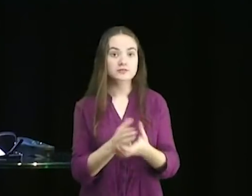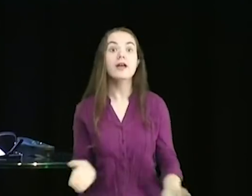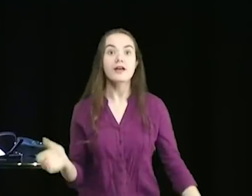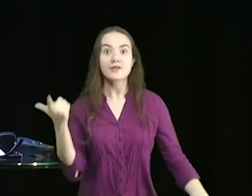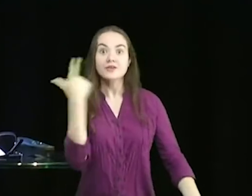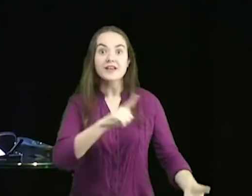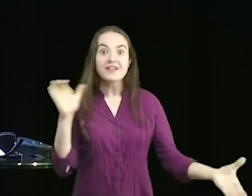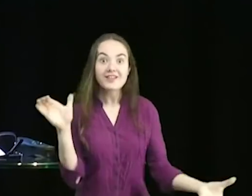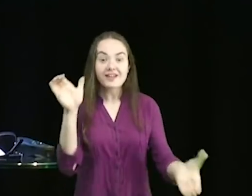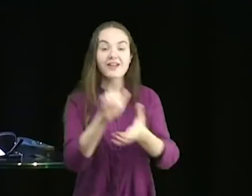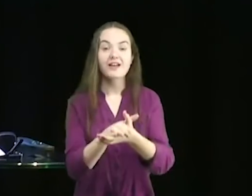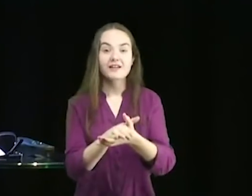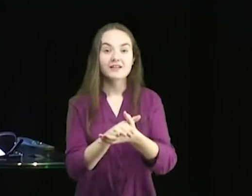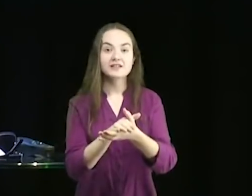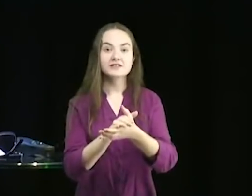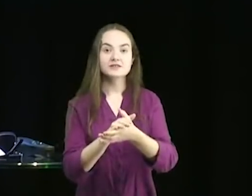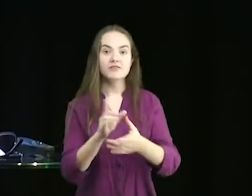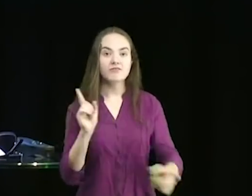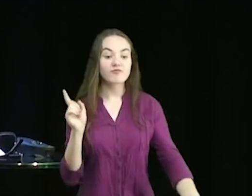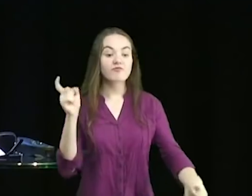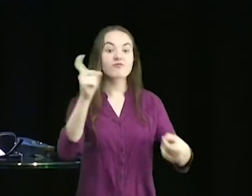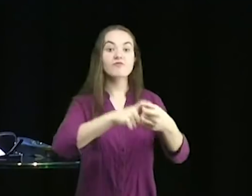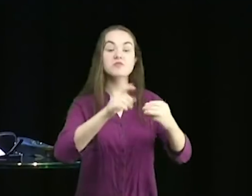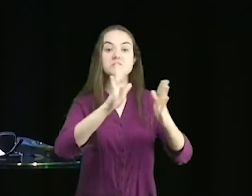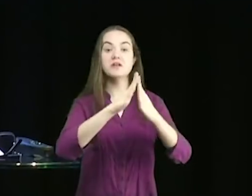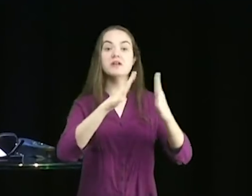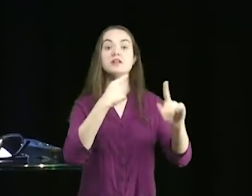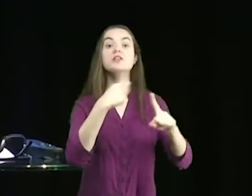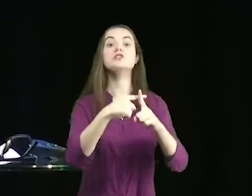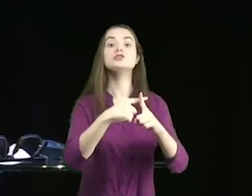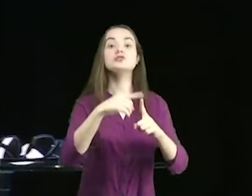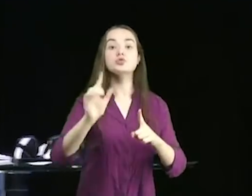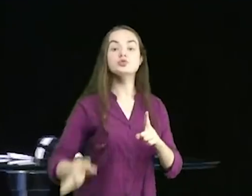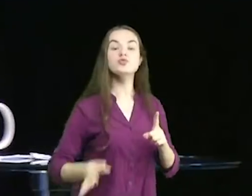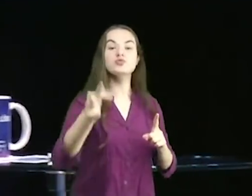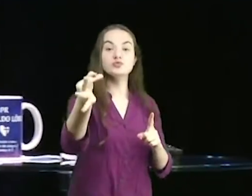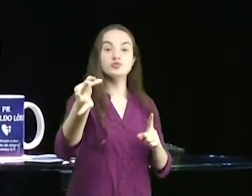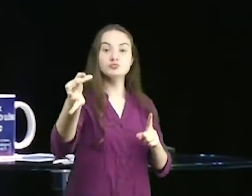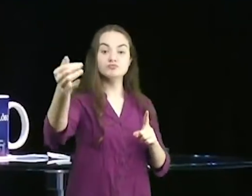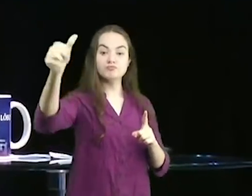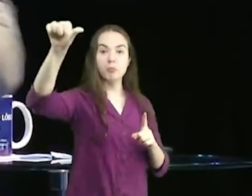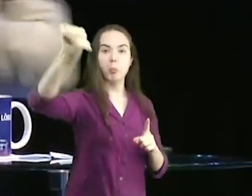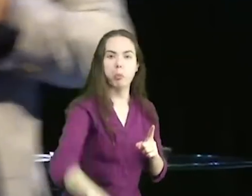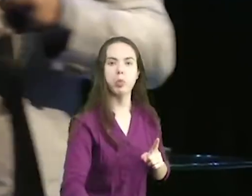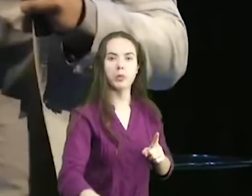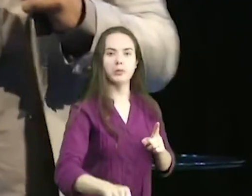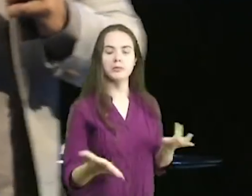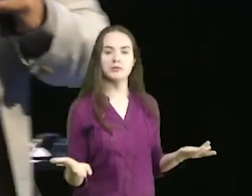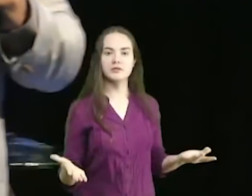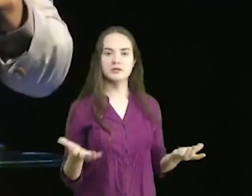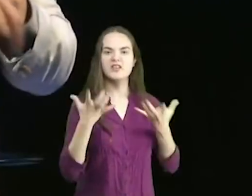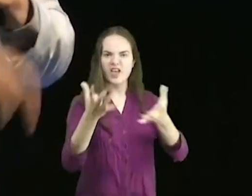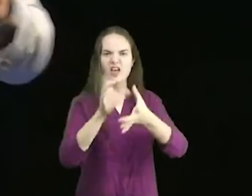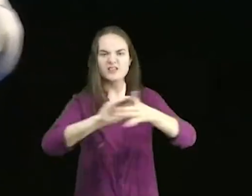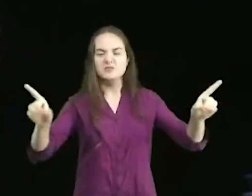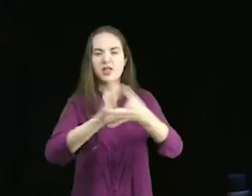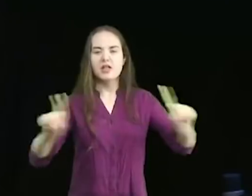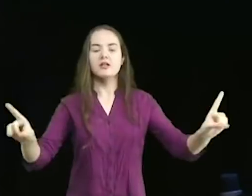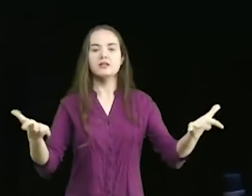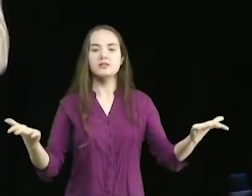casa. Ela só volta para a igreja se o casamento dela for um inferno. Quero separar, quero separar, quero separar, quero